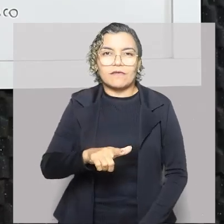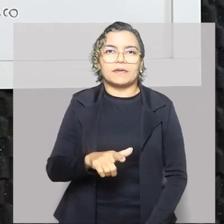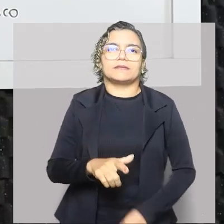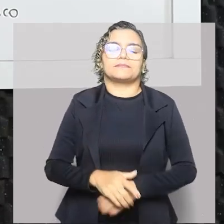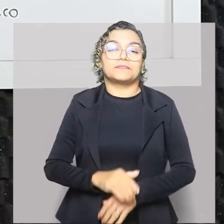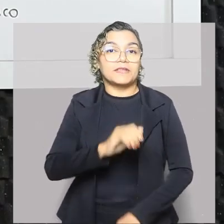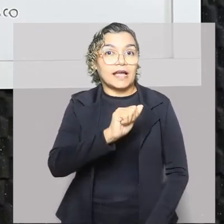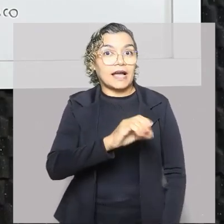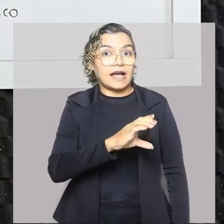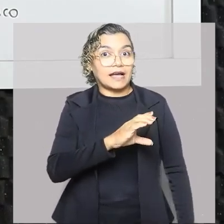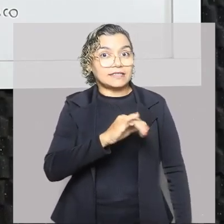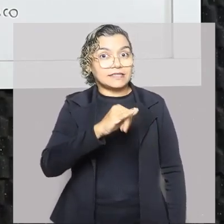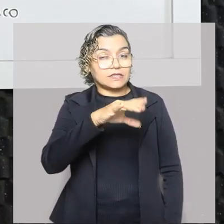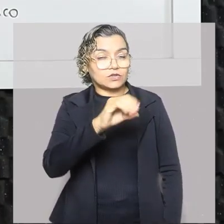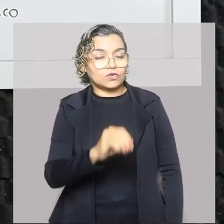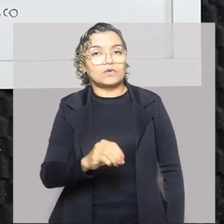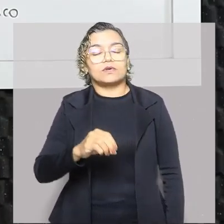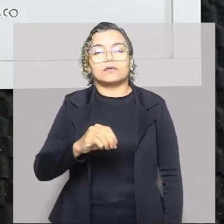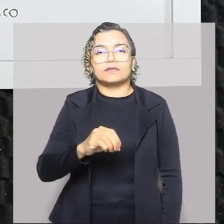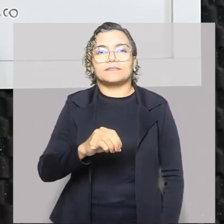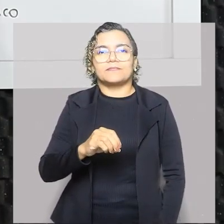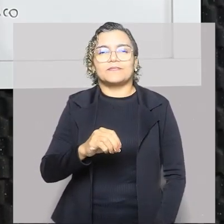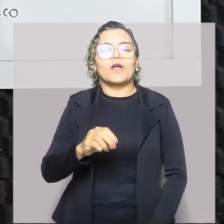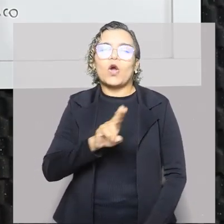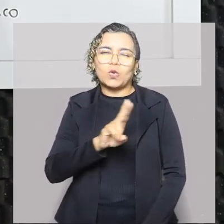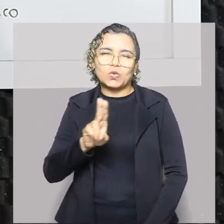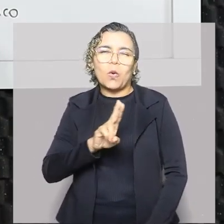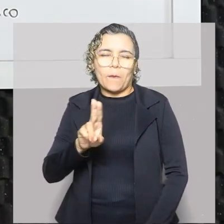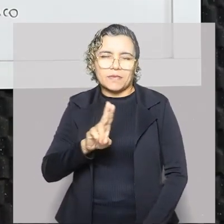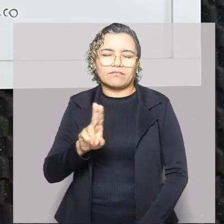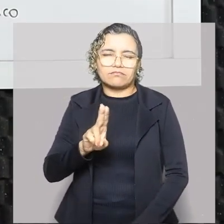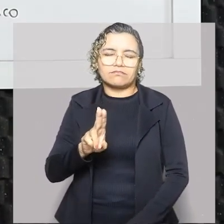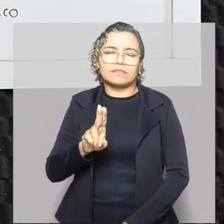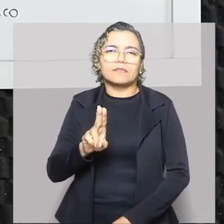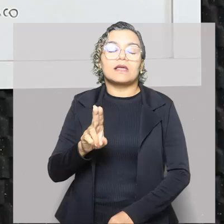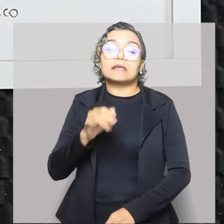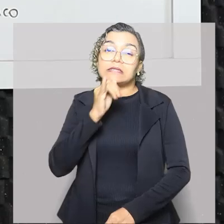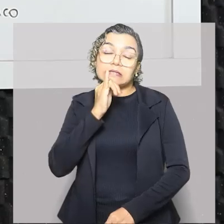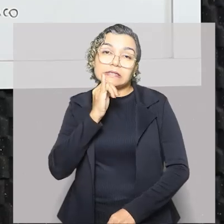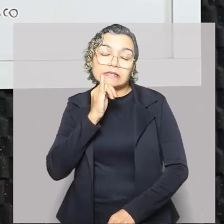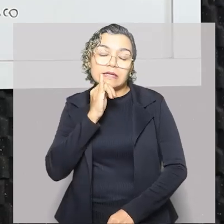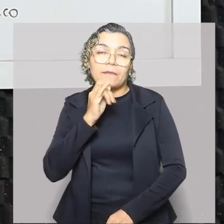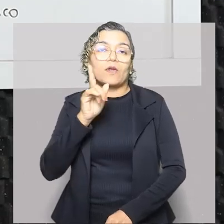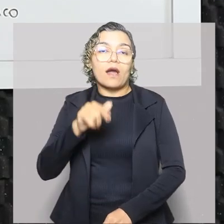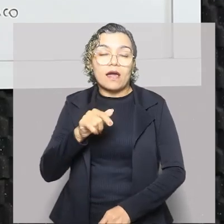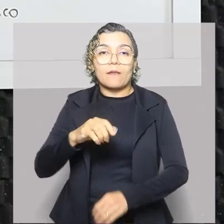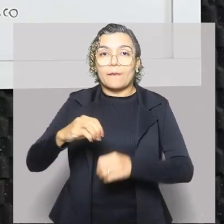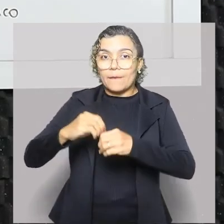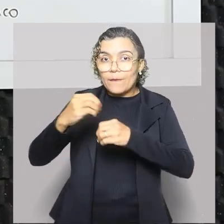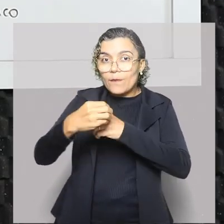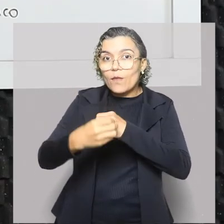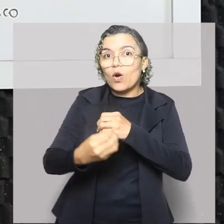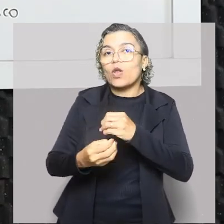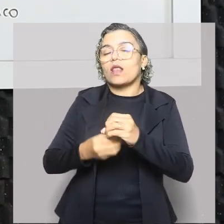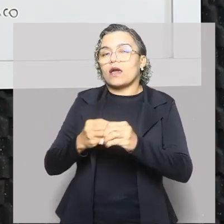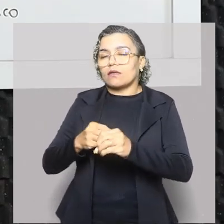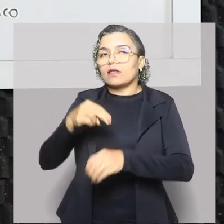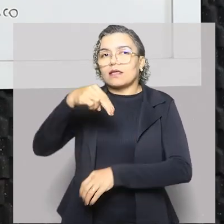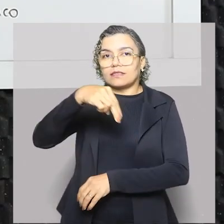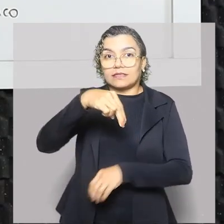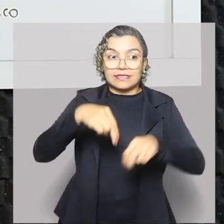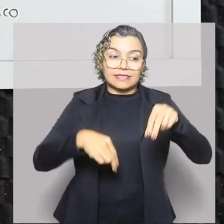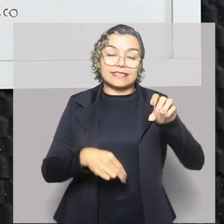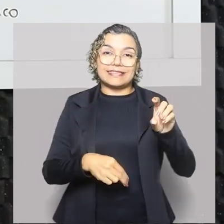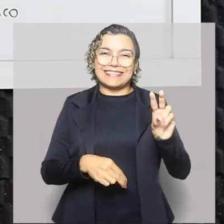bom? Ácido desoxirribonucleico. Esse é o nome, né, da molécula de DNA.